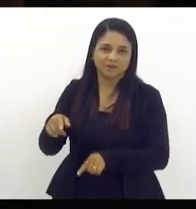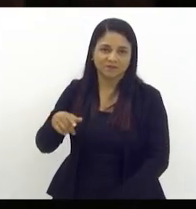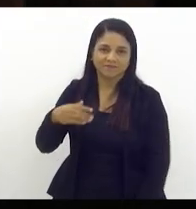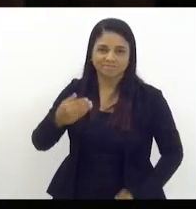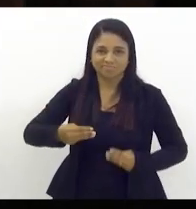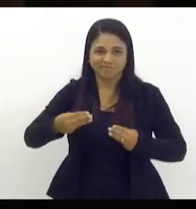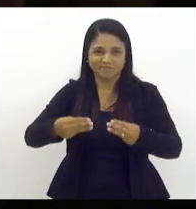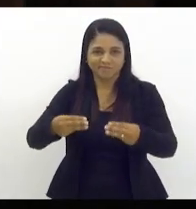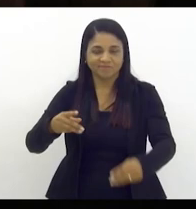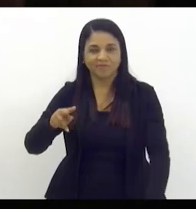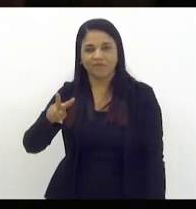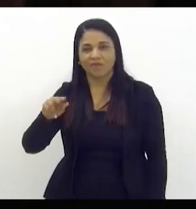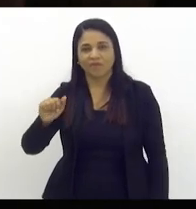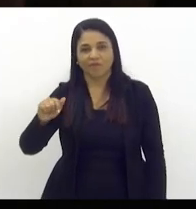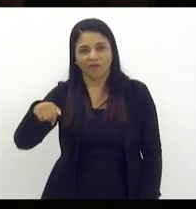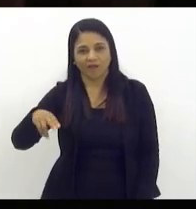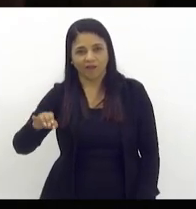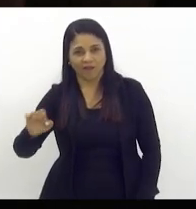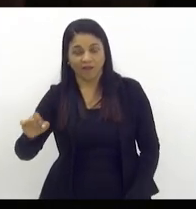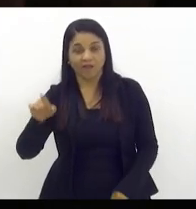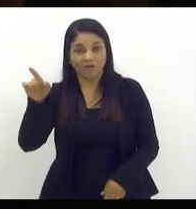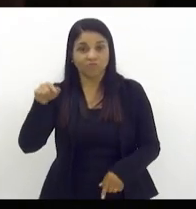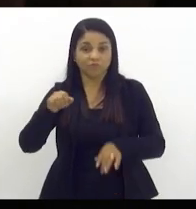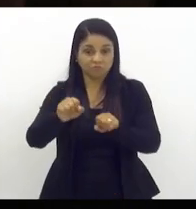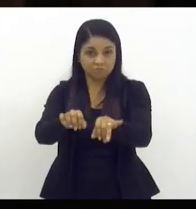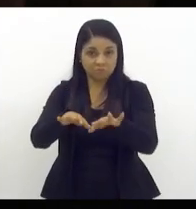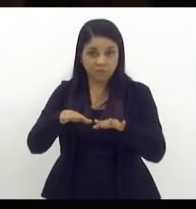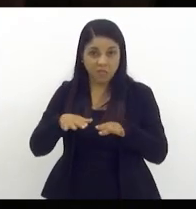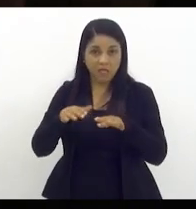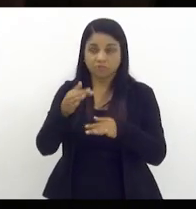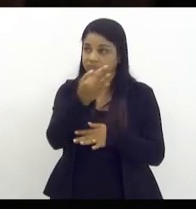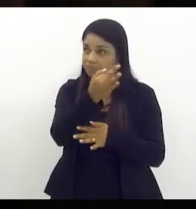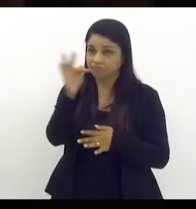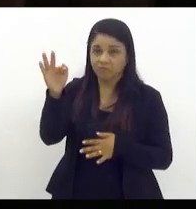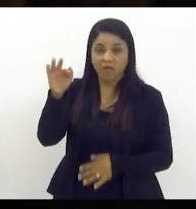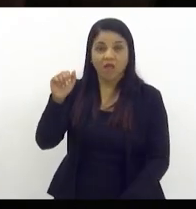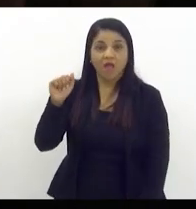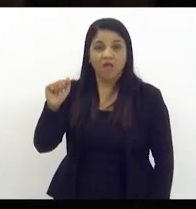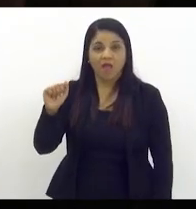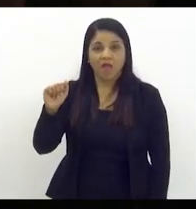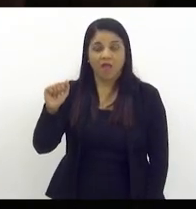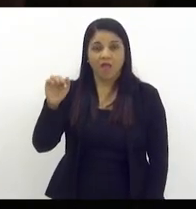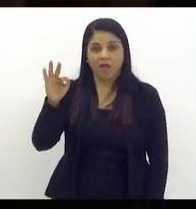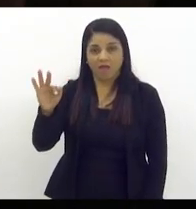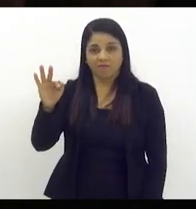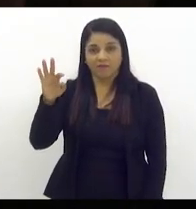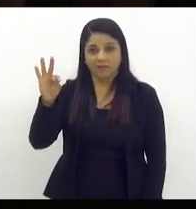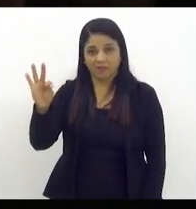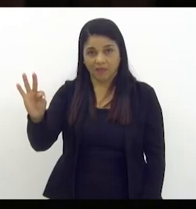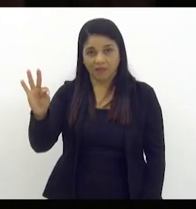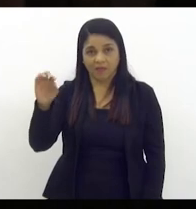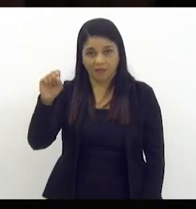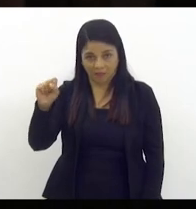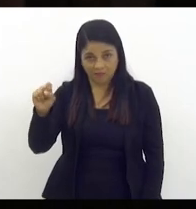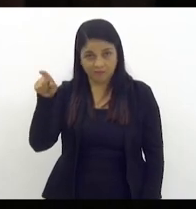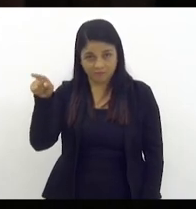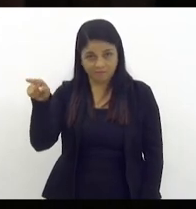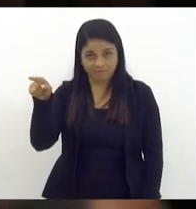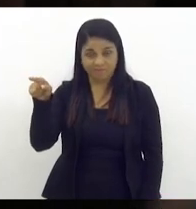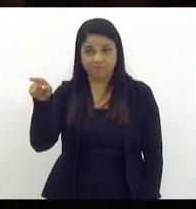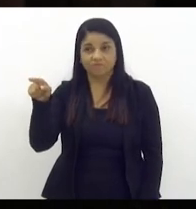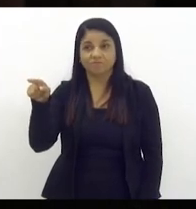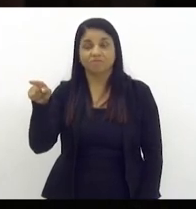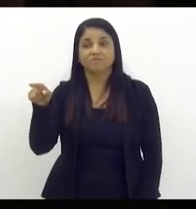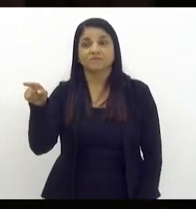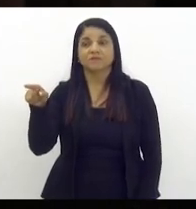no plenário do Supremo Tribunal Federal, do STF. E este recurso,